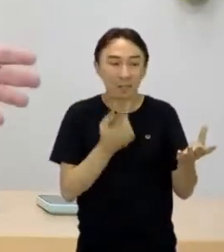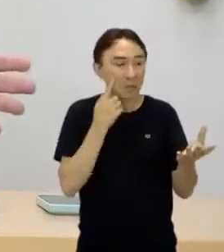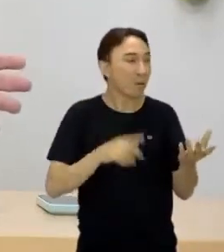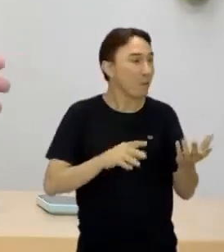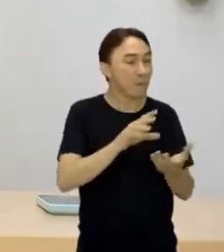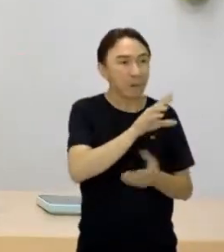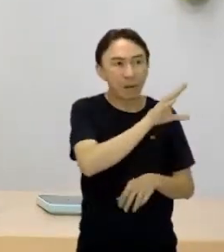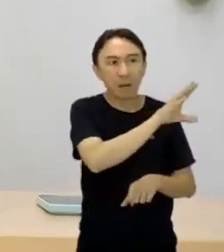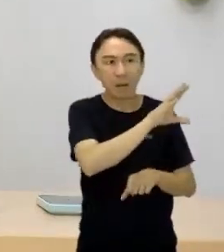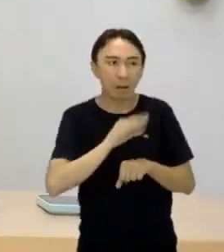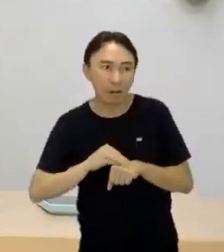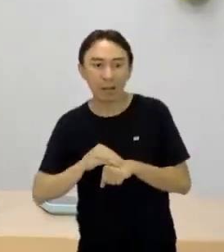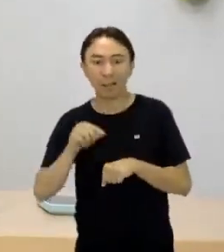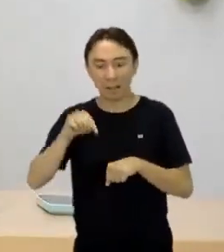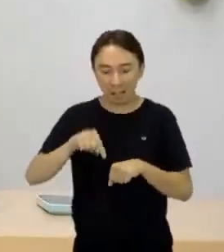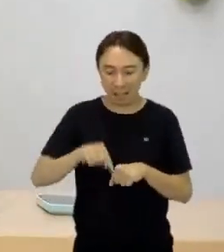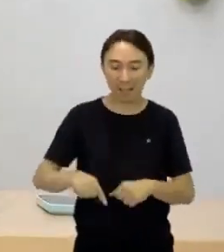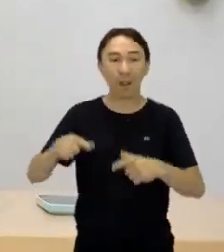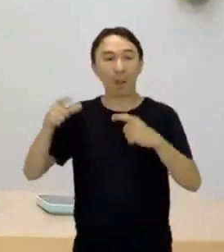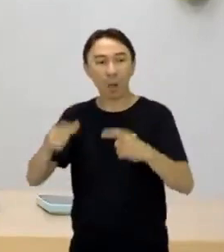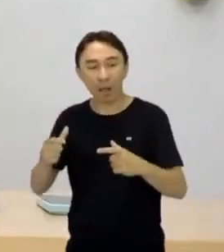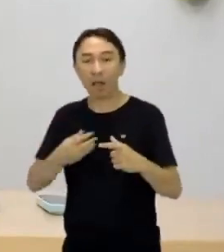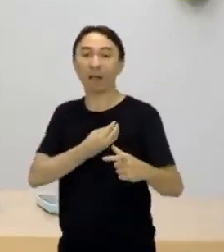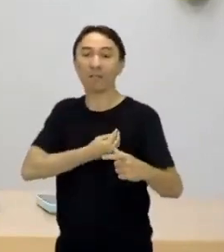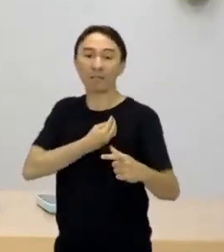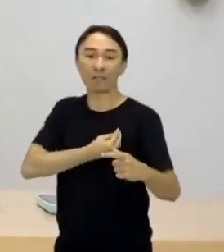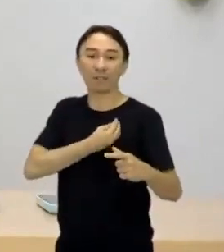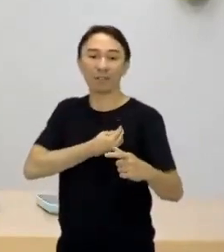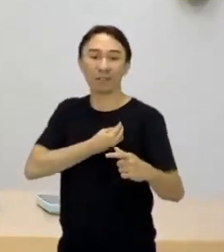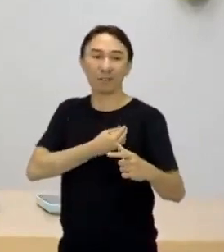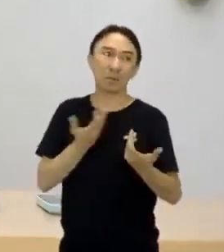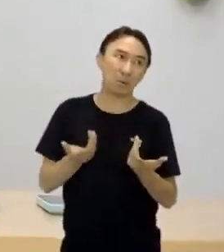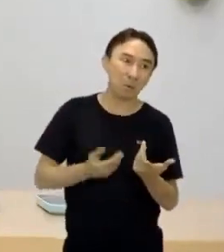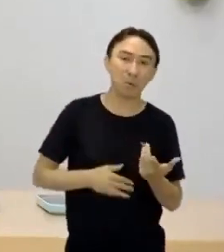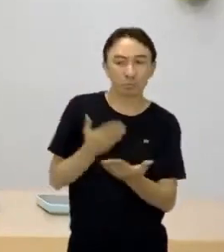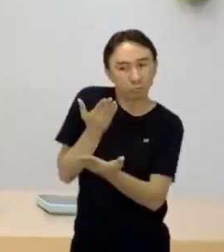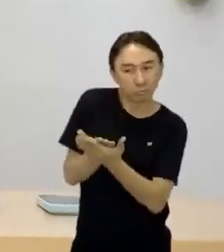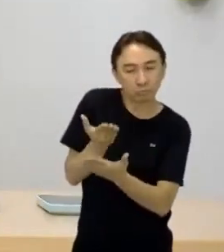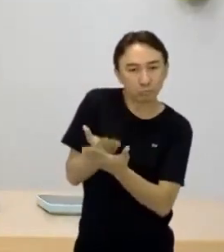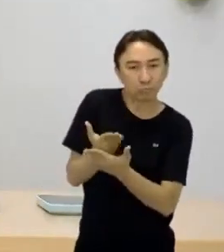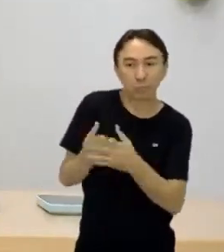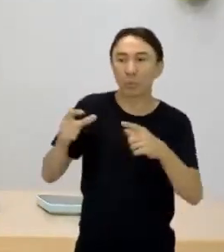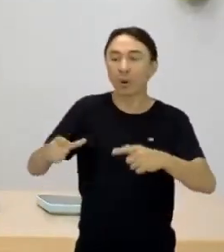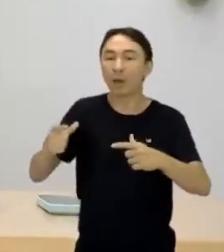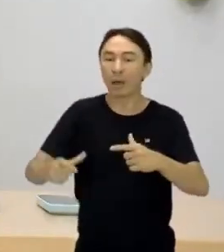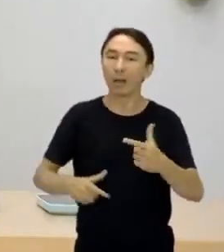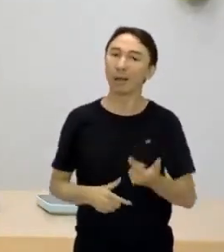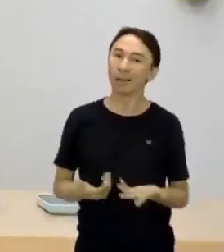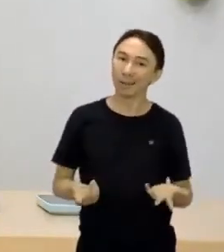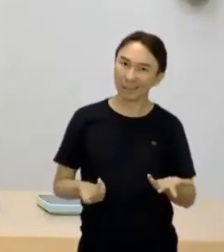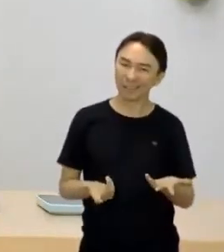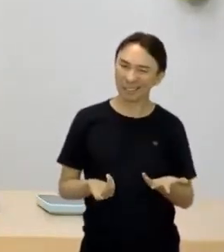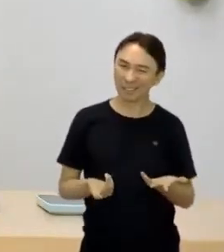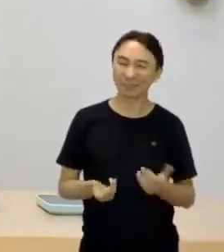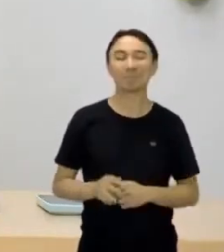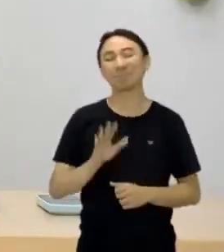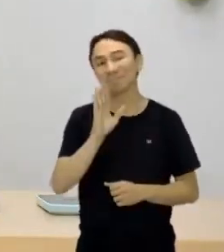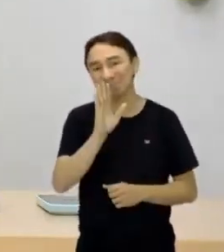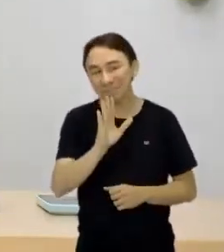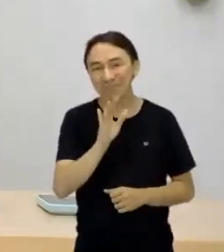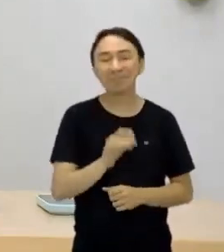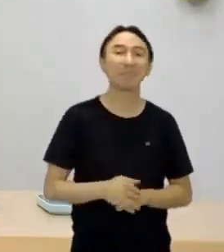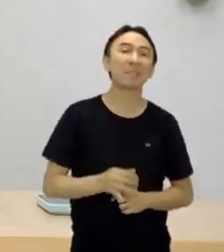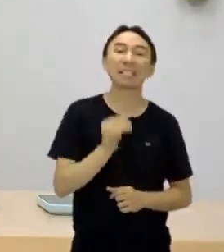cada região na qual a gente está estudando, tá certo? Então é interessante sempre colocar isso. Como, por exemplo, assim, ver quais são